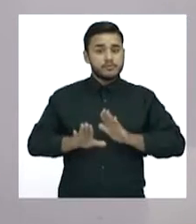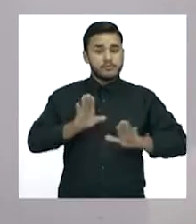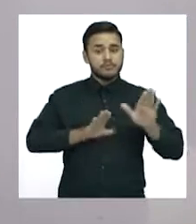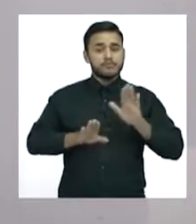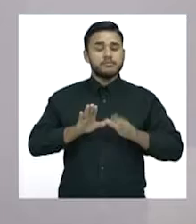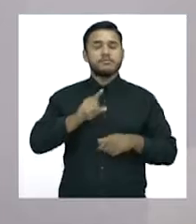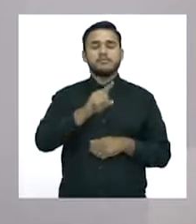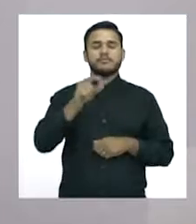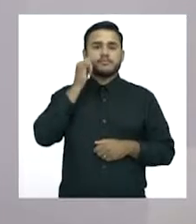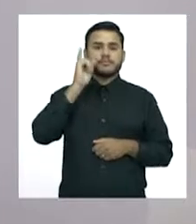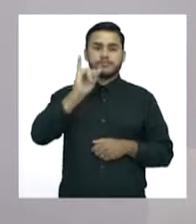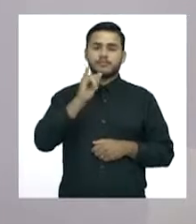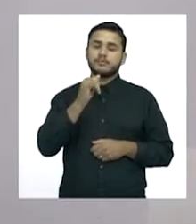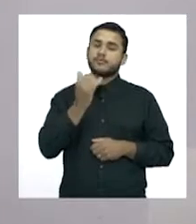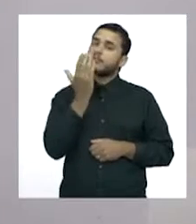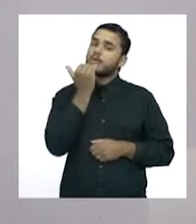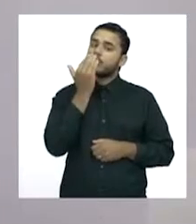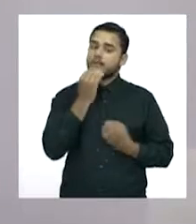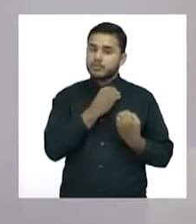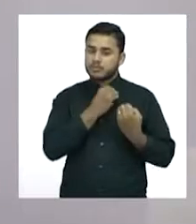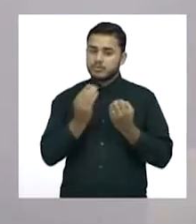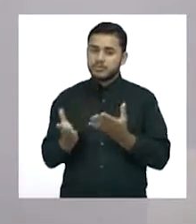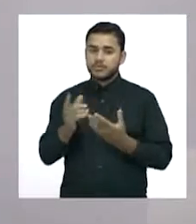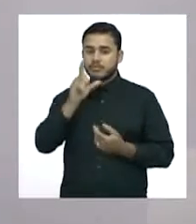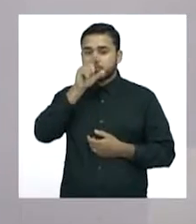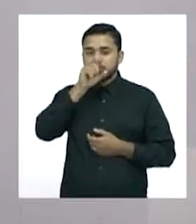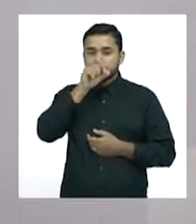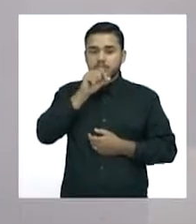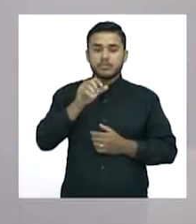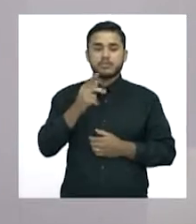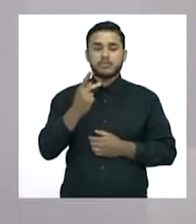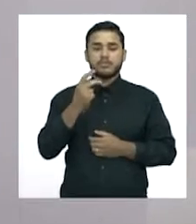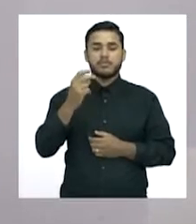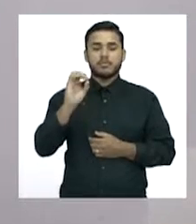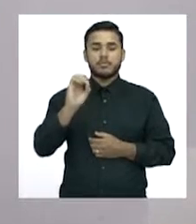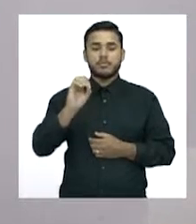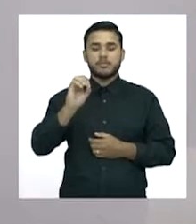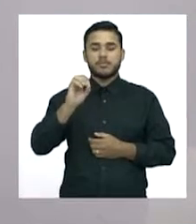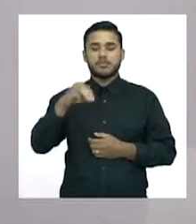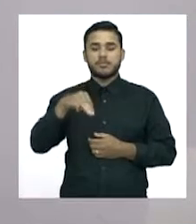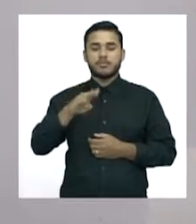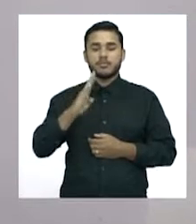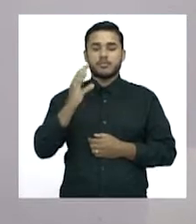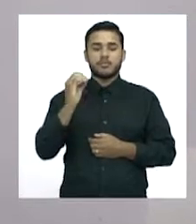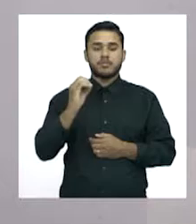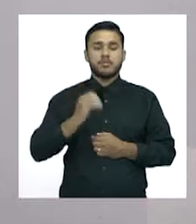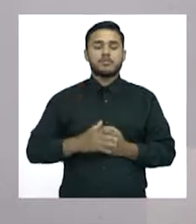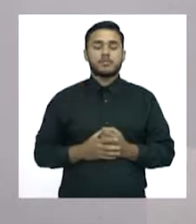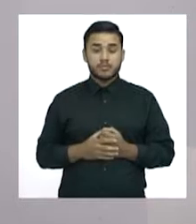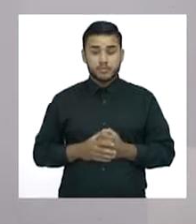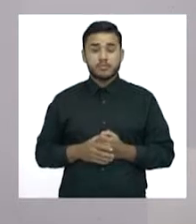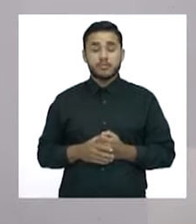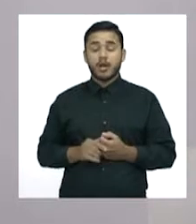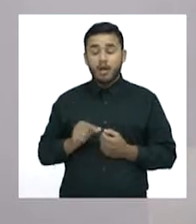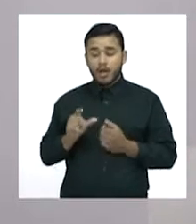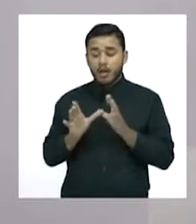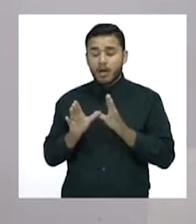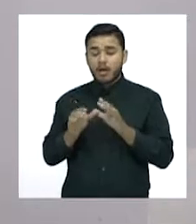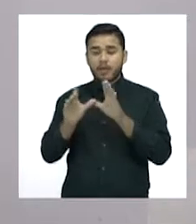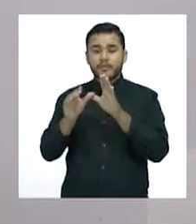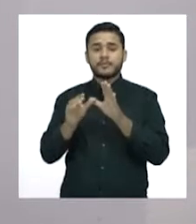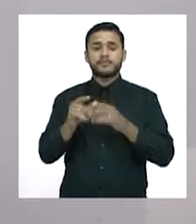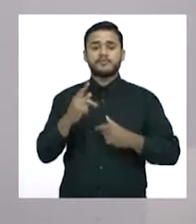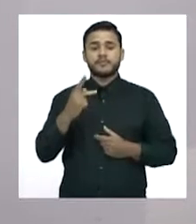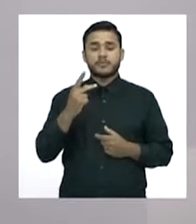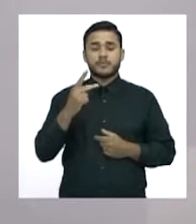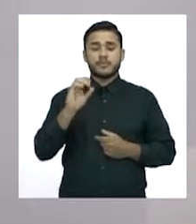as pessoas evitem alimentar os animais de rua e evitem também alimentar os pombos. Os pombos, a gente tem